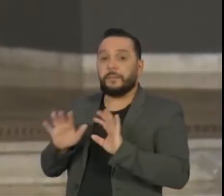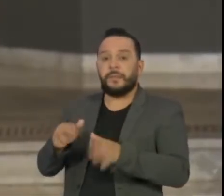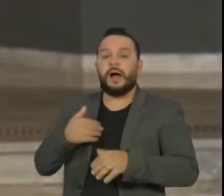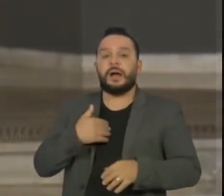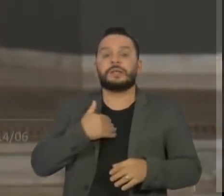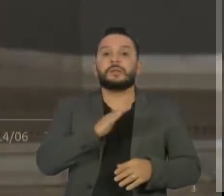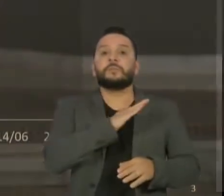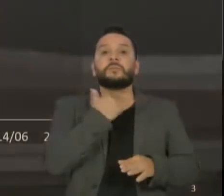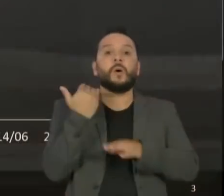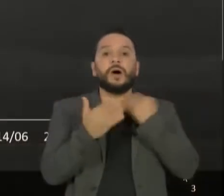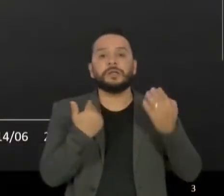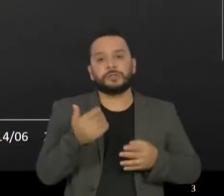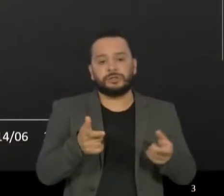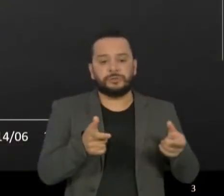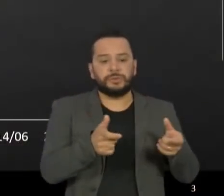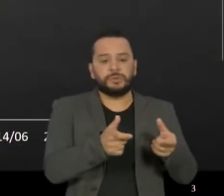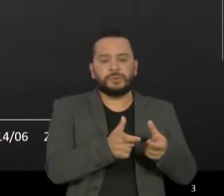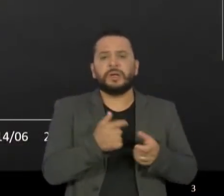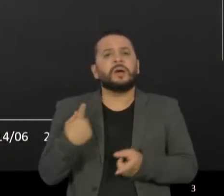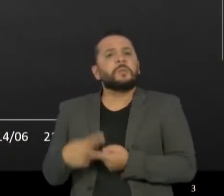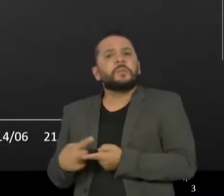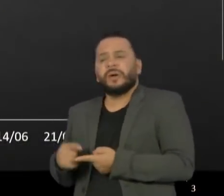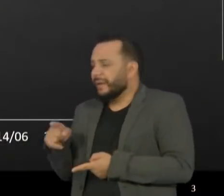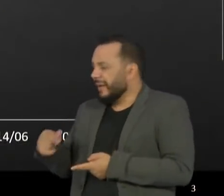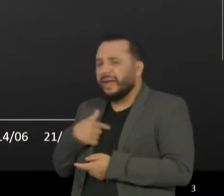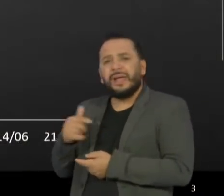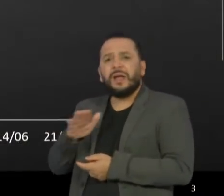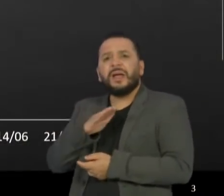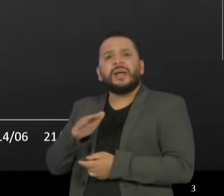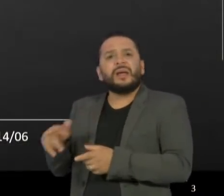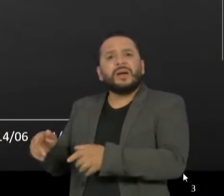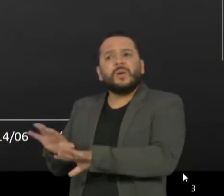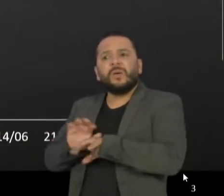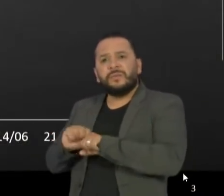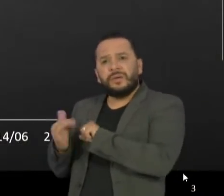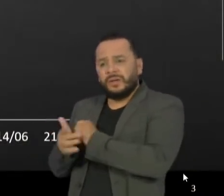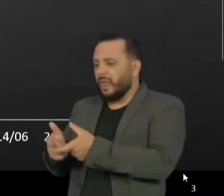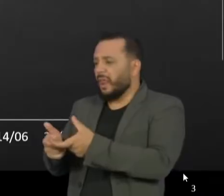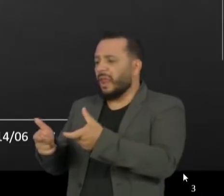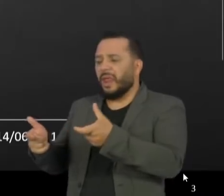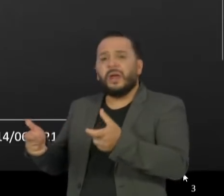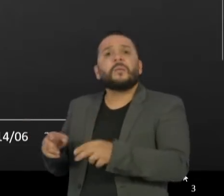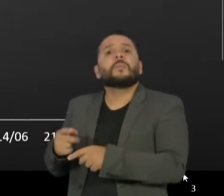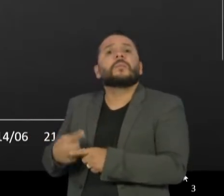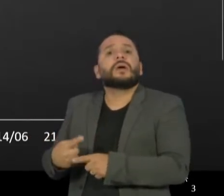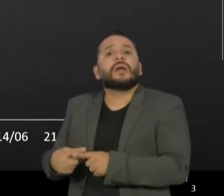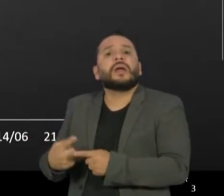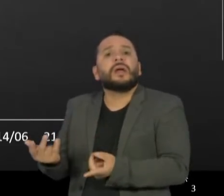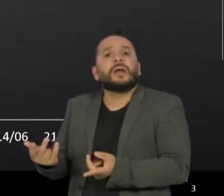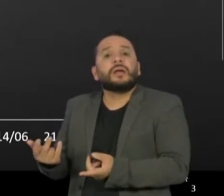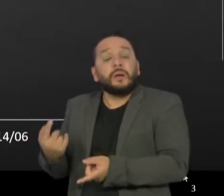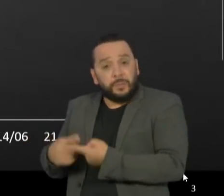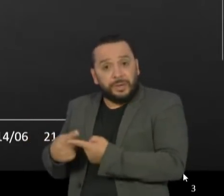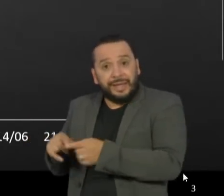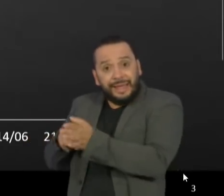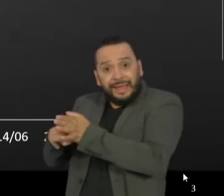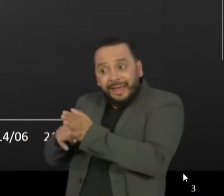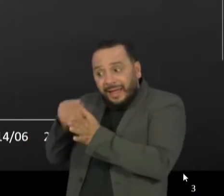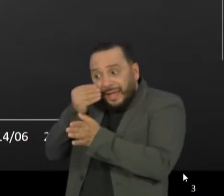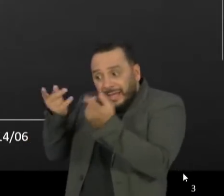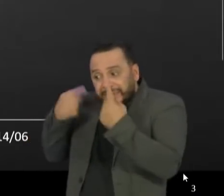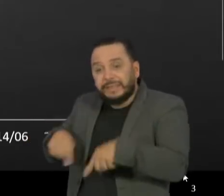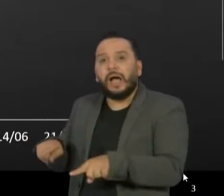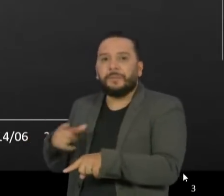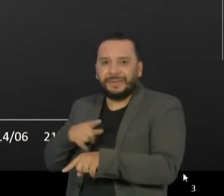estamos testando mais, mas o número vem aumentando e o número de óbitos está caindo. Mostrando